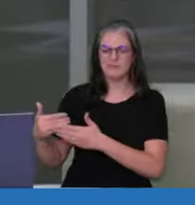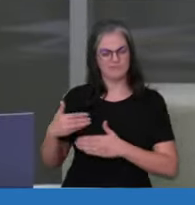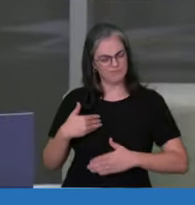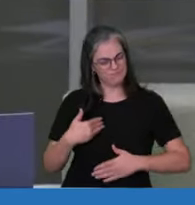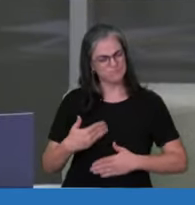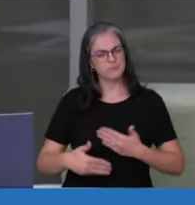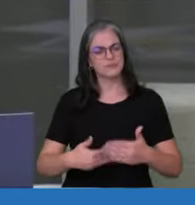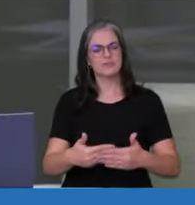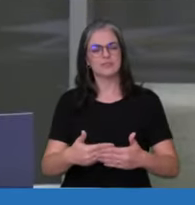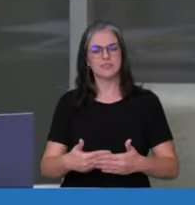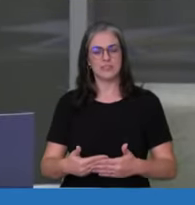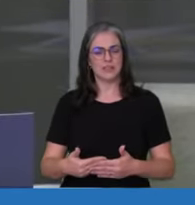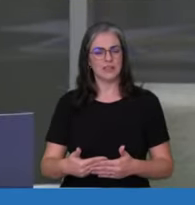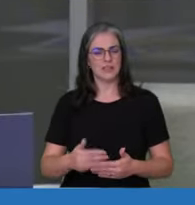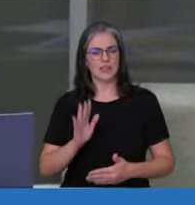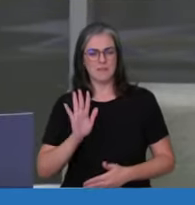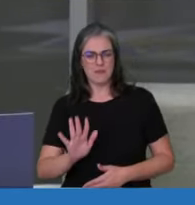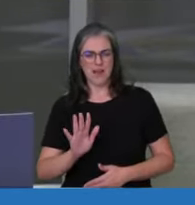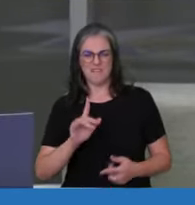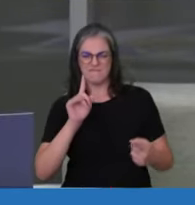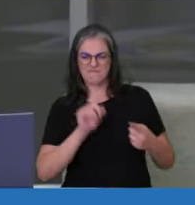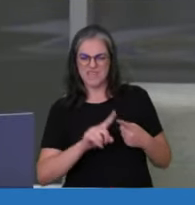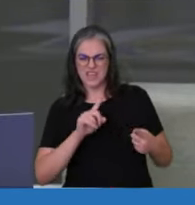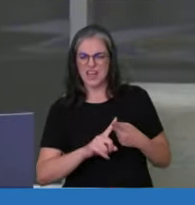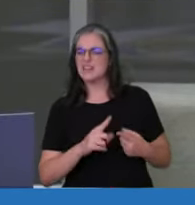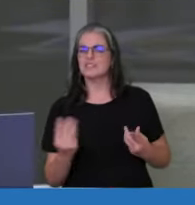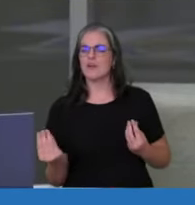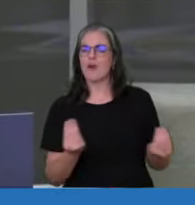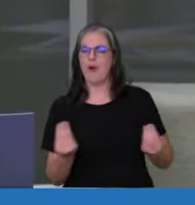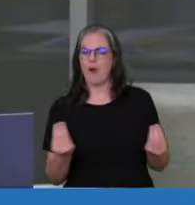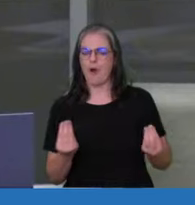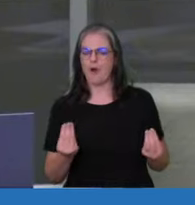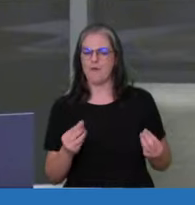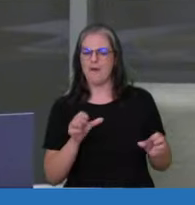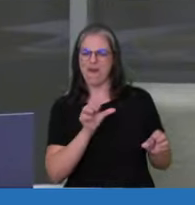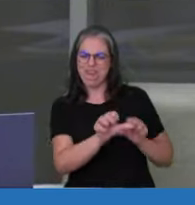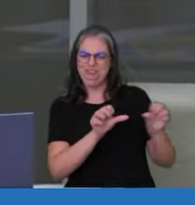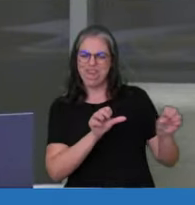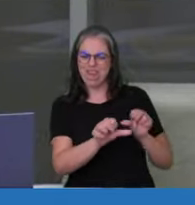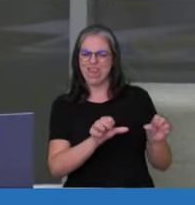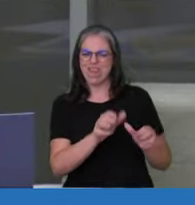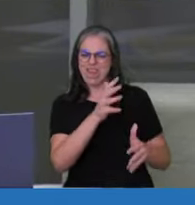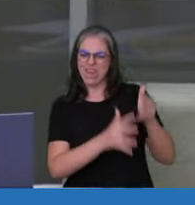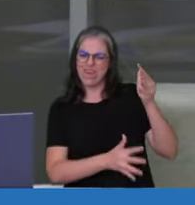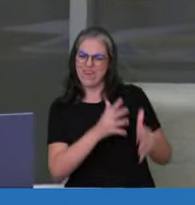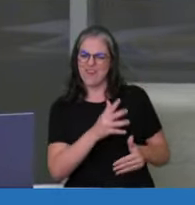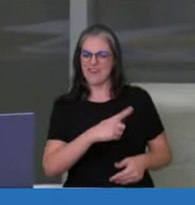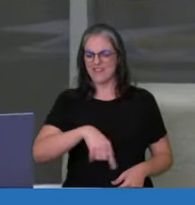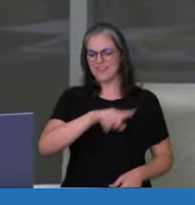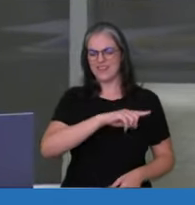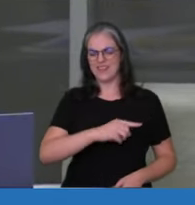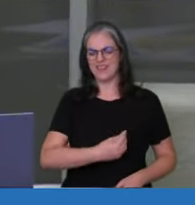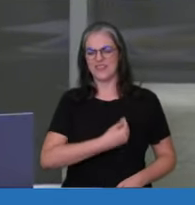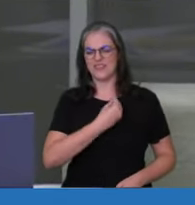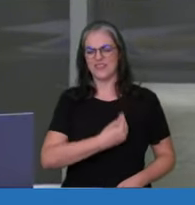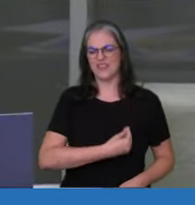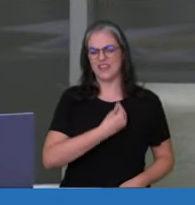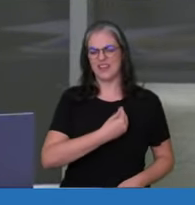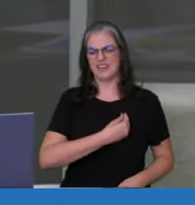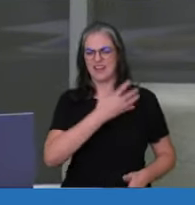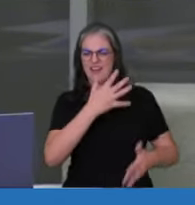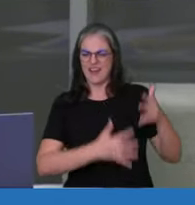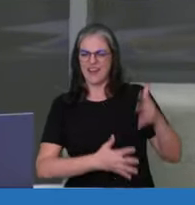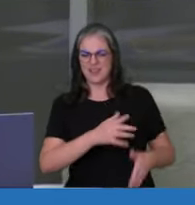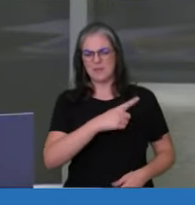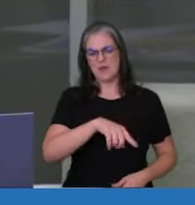vingança é continuar incomodando as elites, os poderosos, é continuar sendo a pedra no sapato